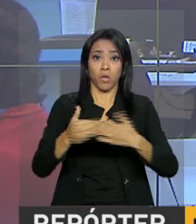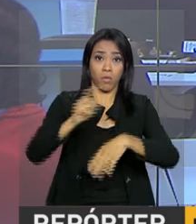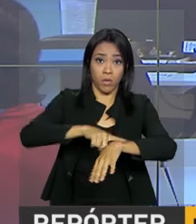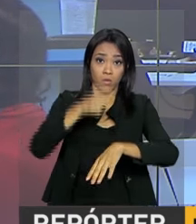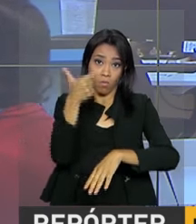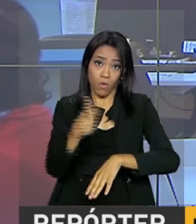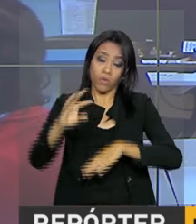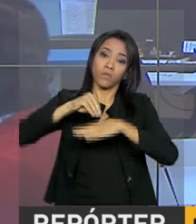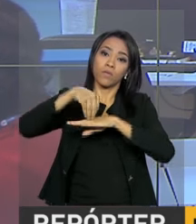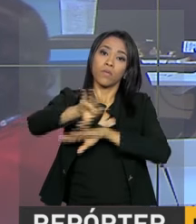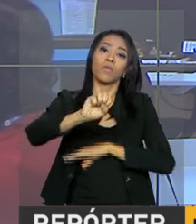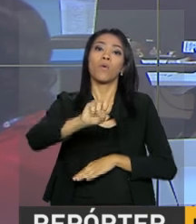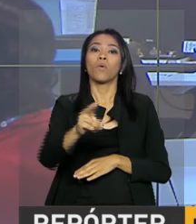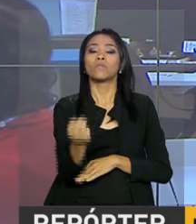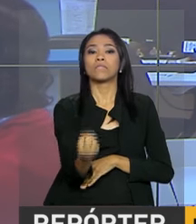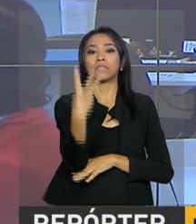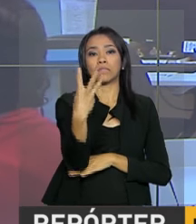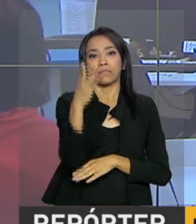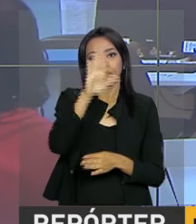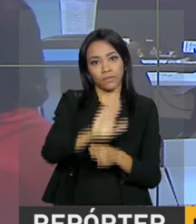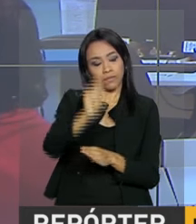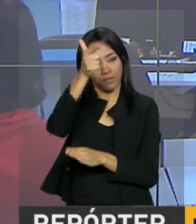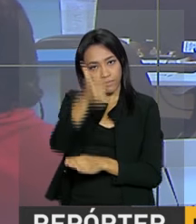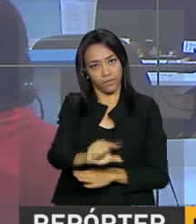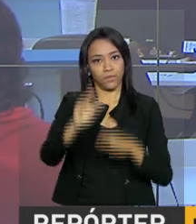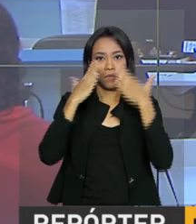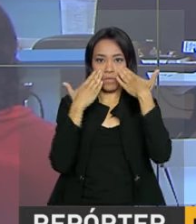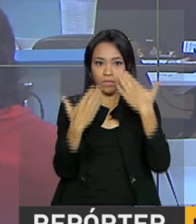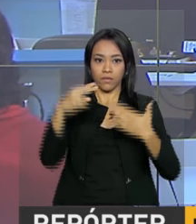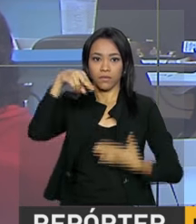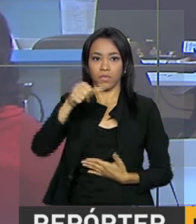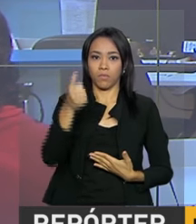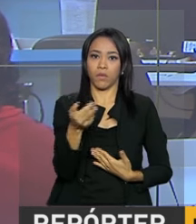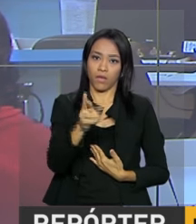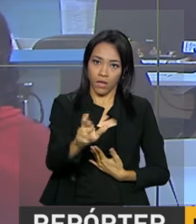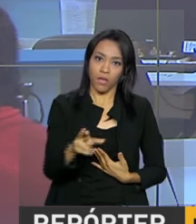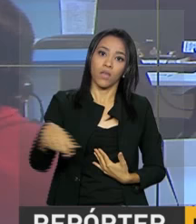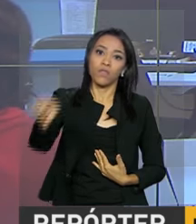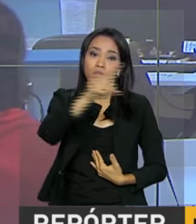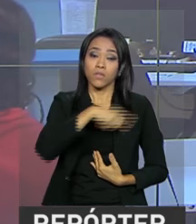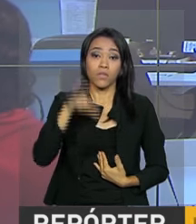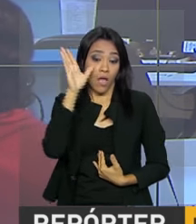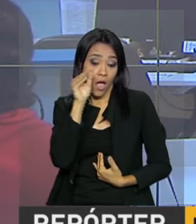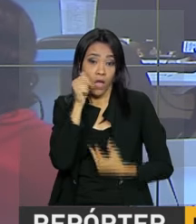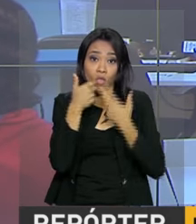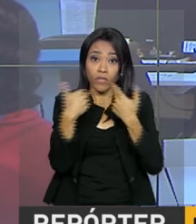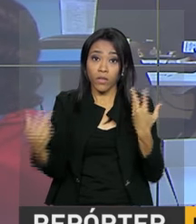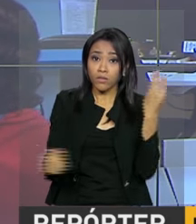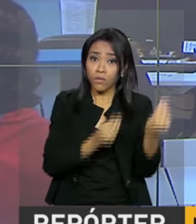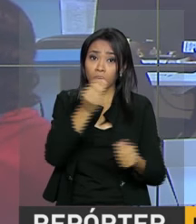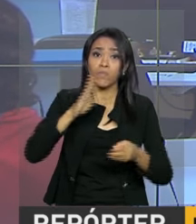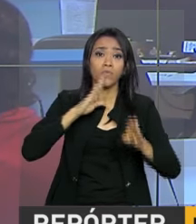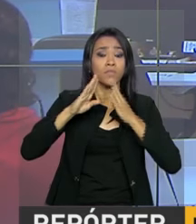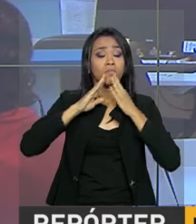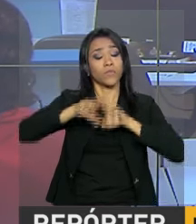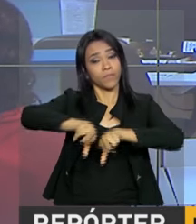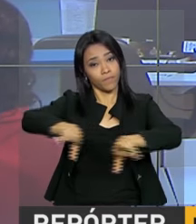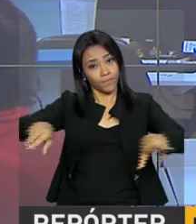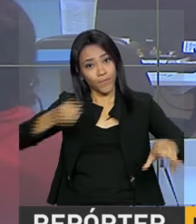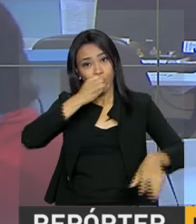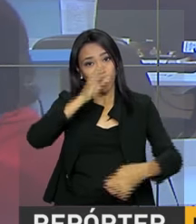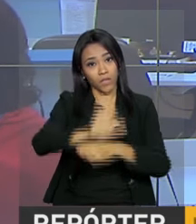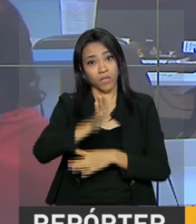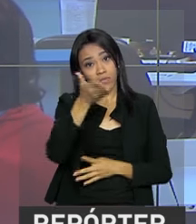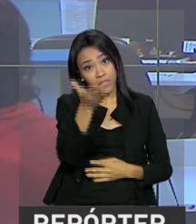informações ou às 3 da tarde na próxima edição do repórter NBR acompanha as novidades também Pelas nossas redes sociais